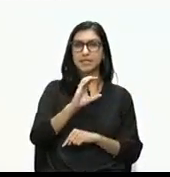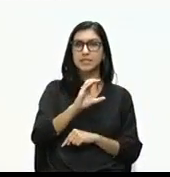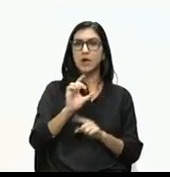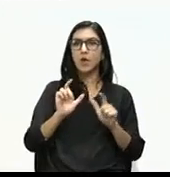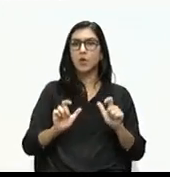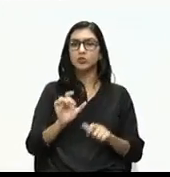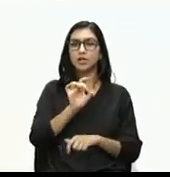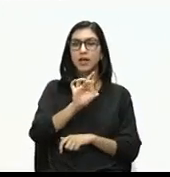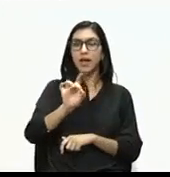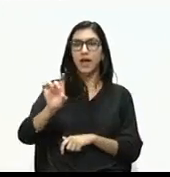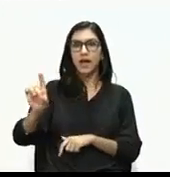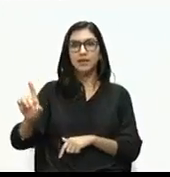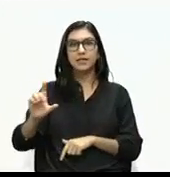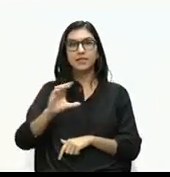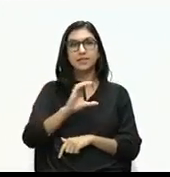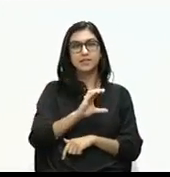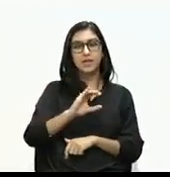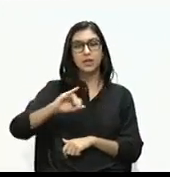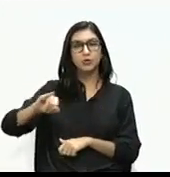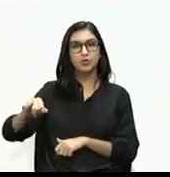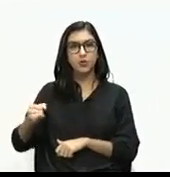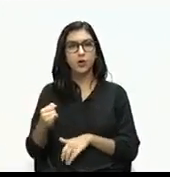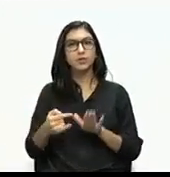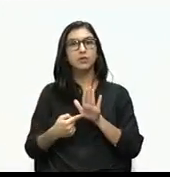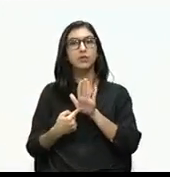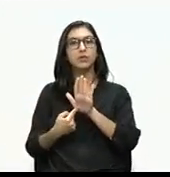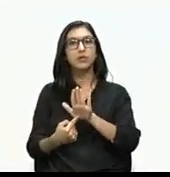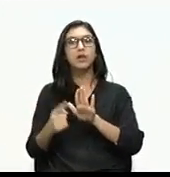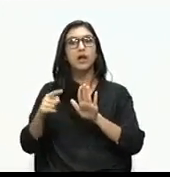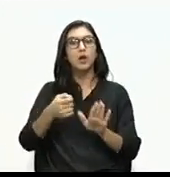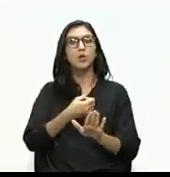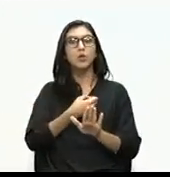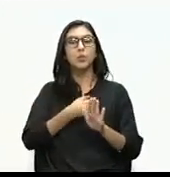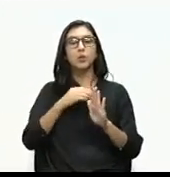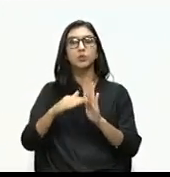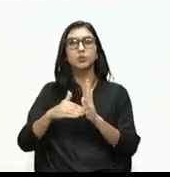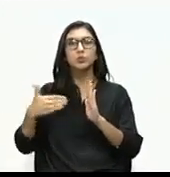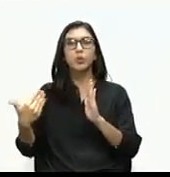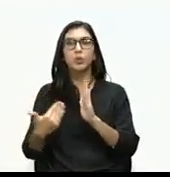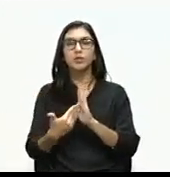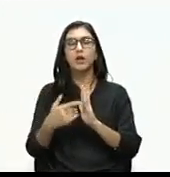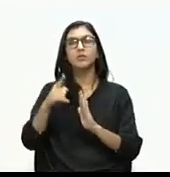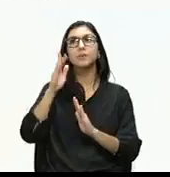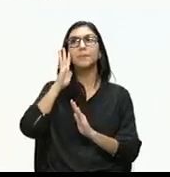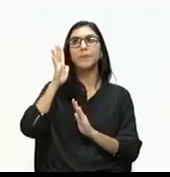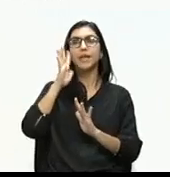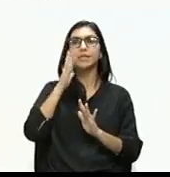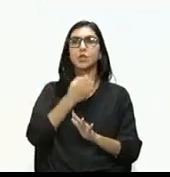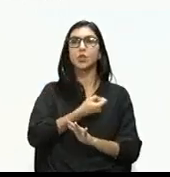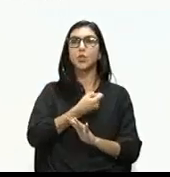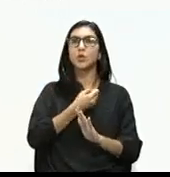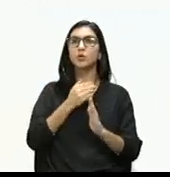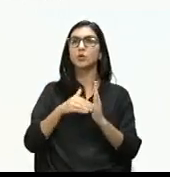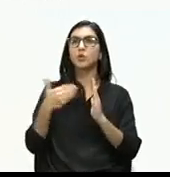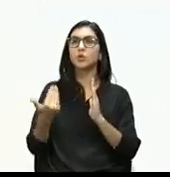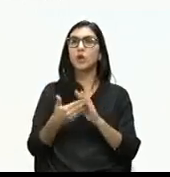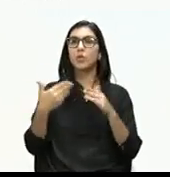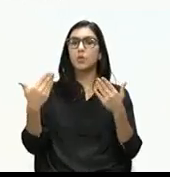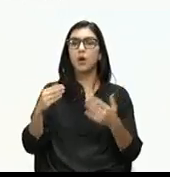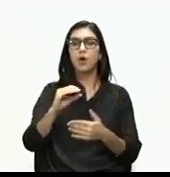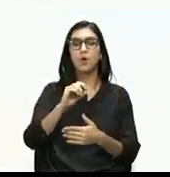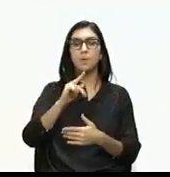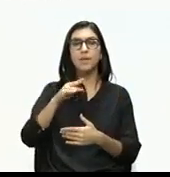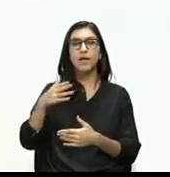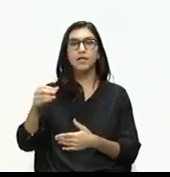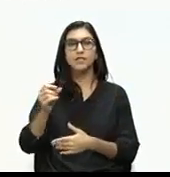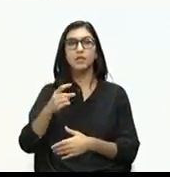onde cada elemento C e J indica o número total. Então, se eu vou pensar em número total, qual é a operação